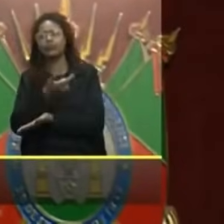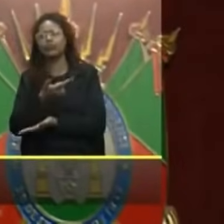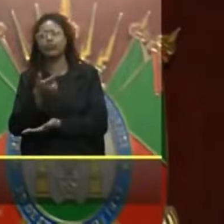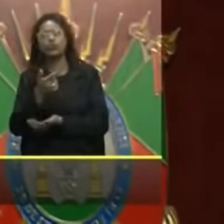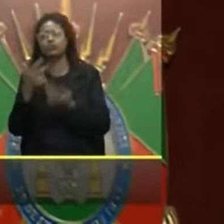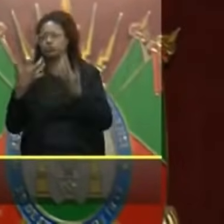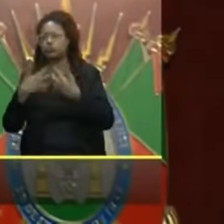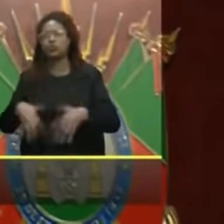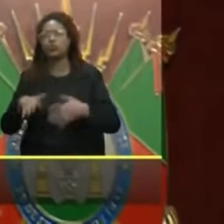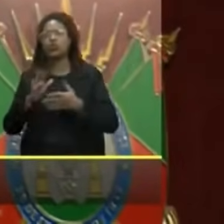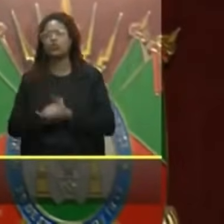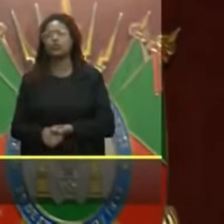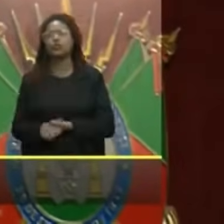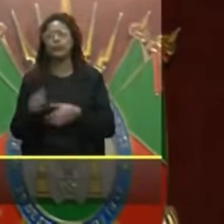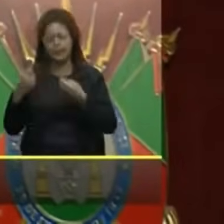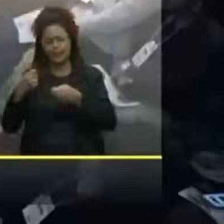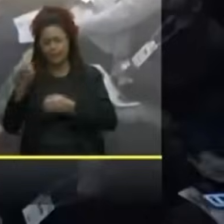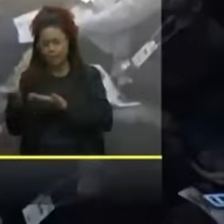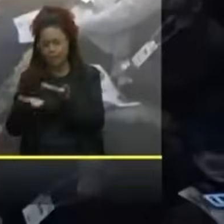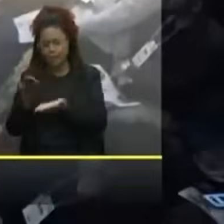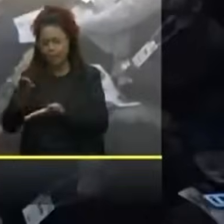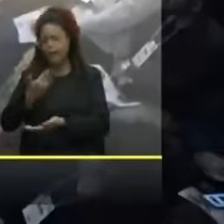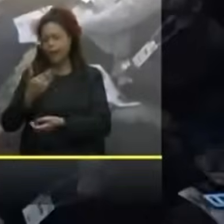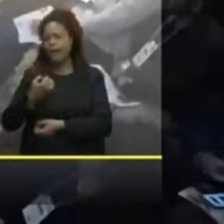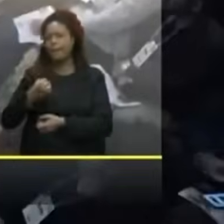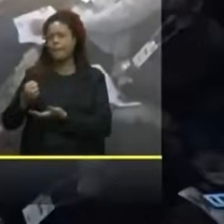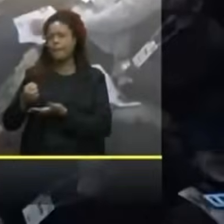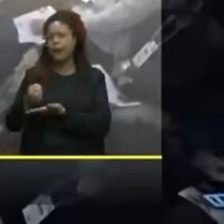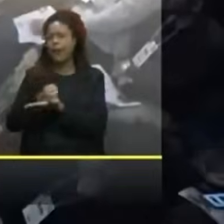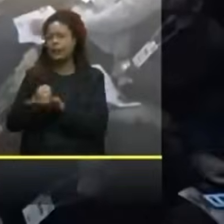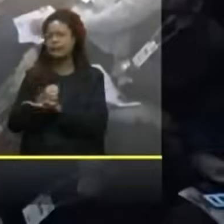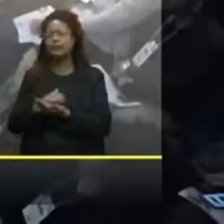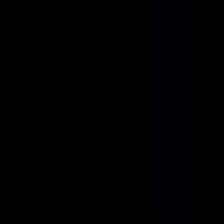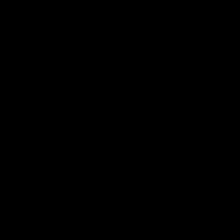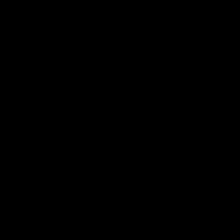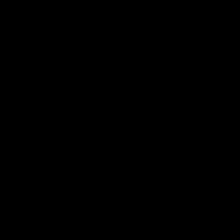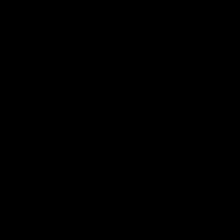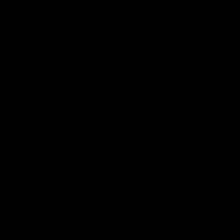tiver na atenção básica, menos hospital nós vamos precisar.